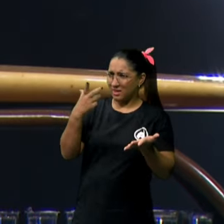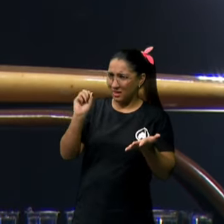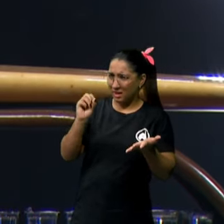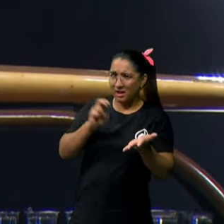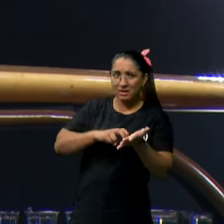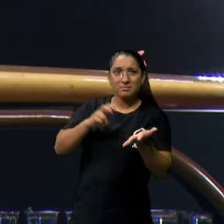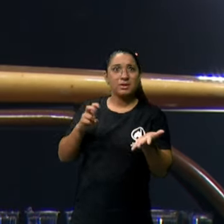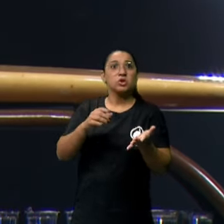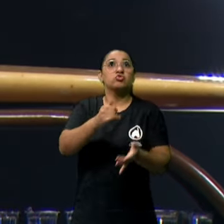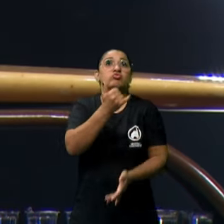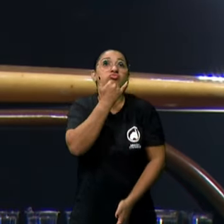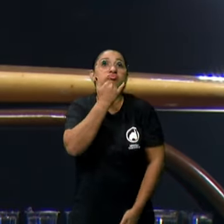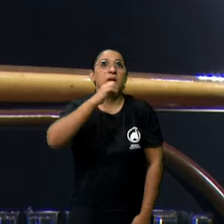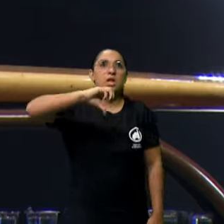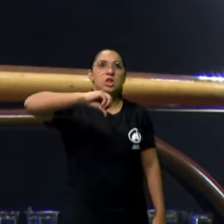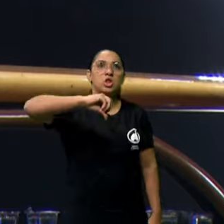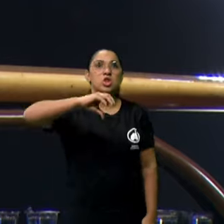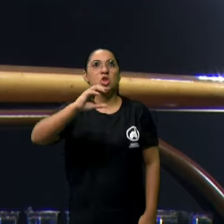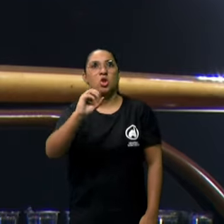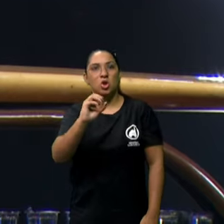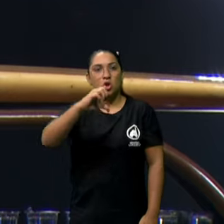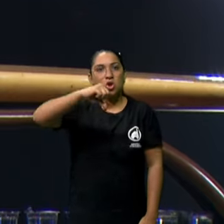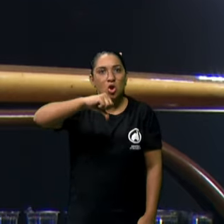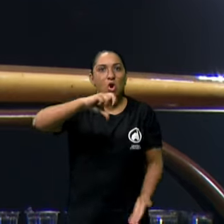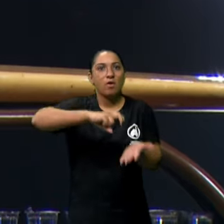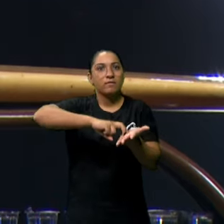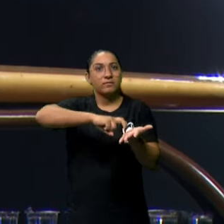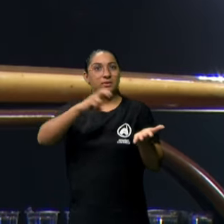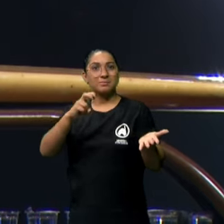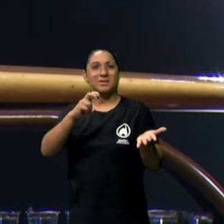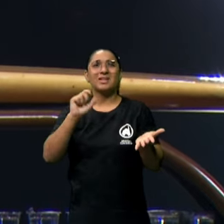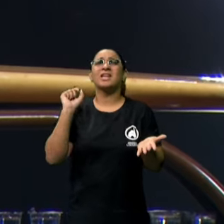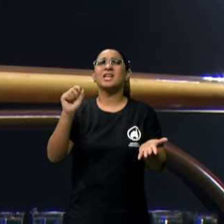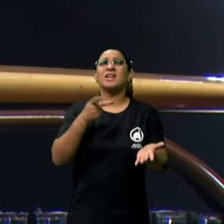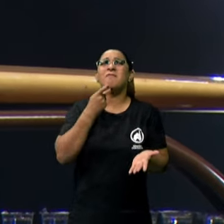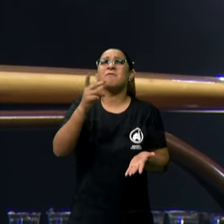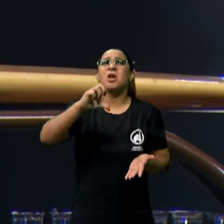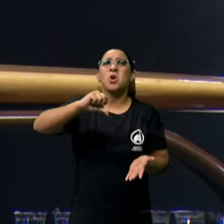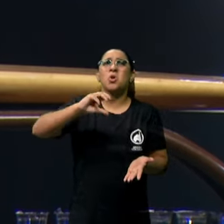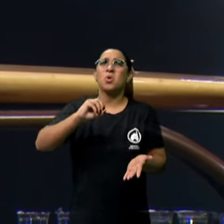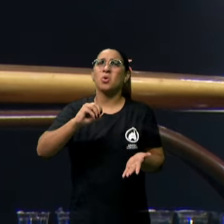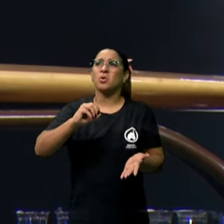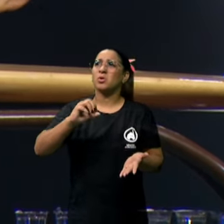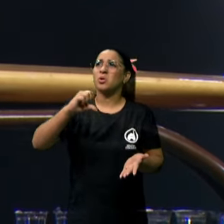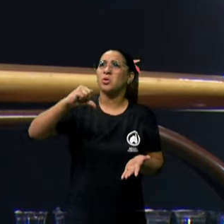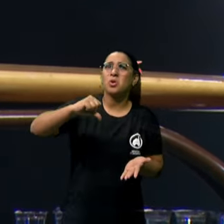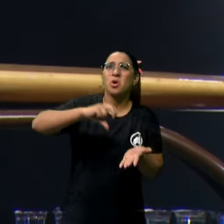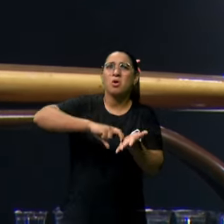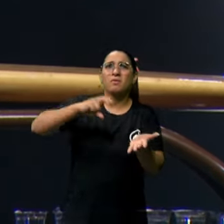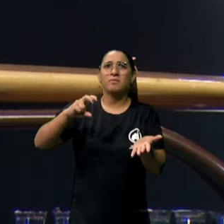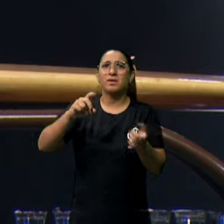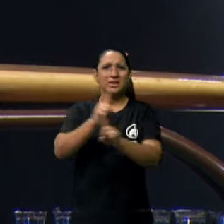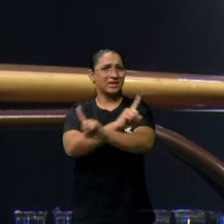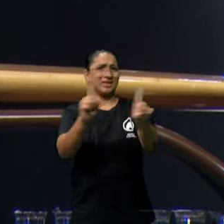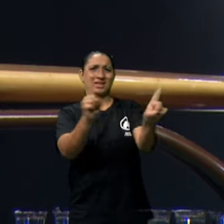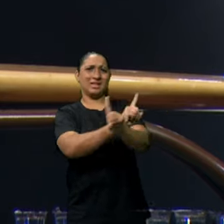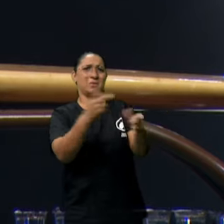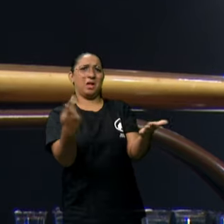nove da manhã 10 da manhã quem falou 9 10 da manhã alguém gritou nove